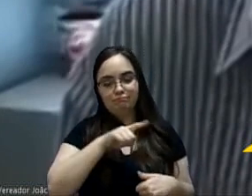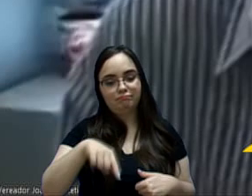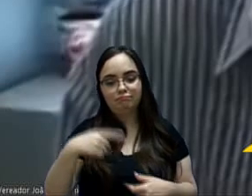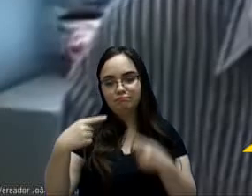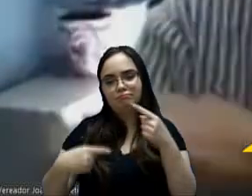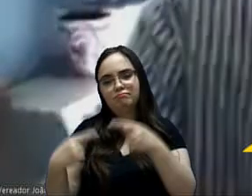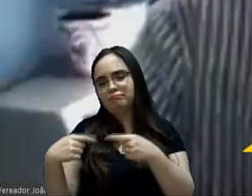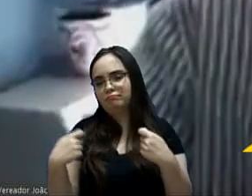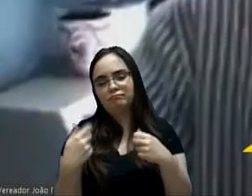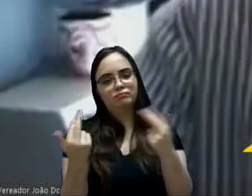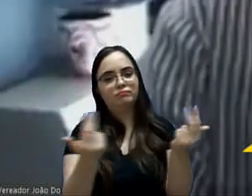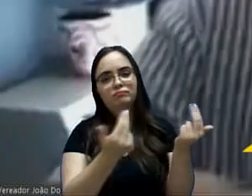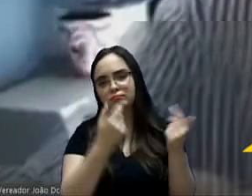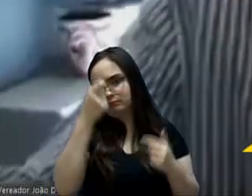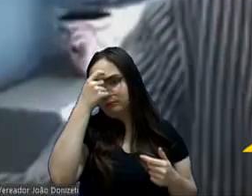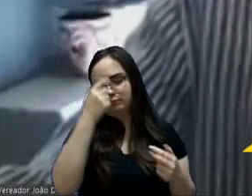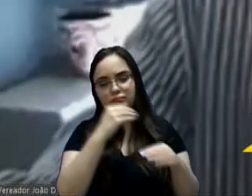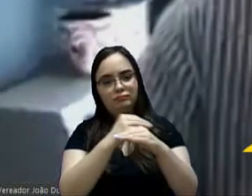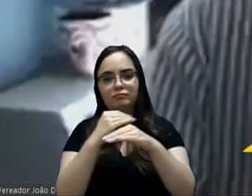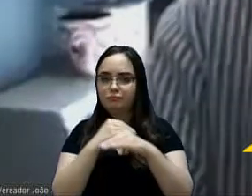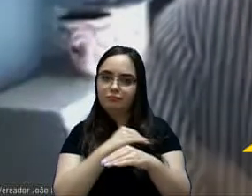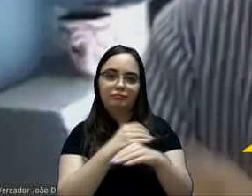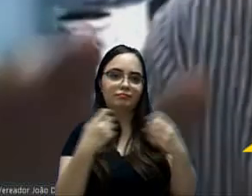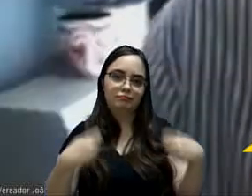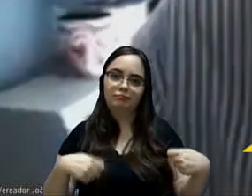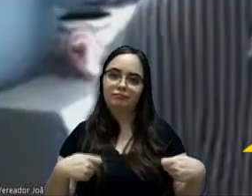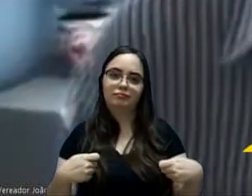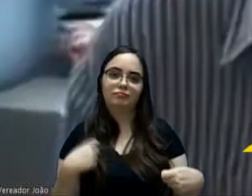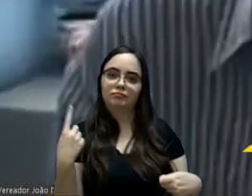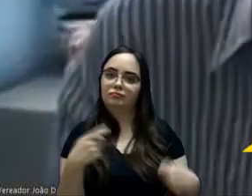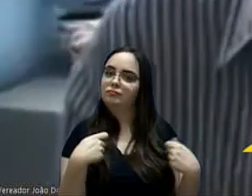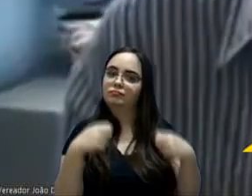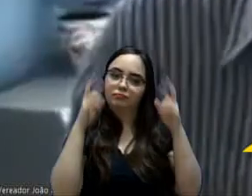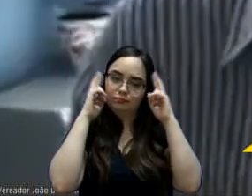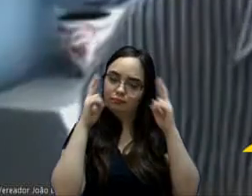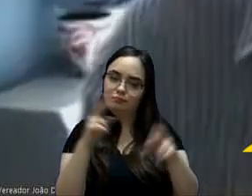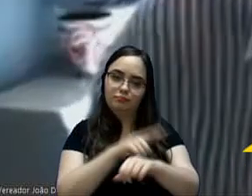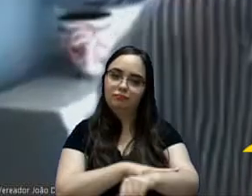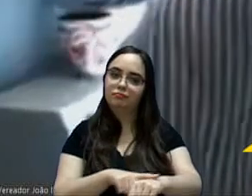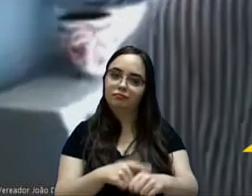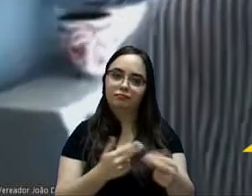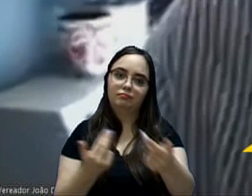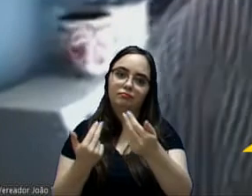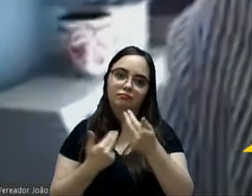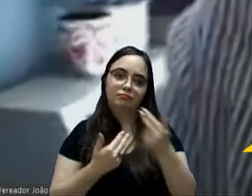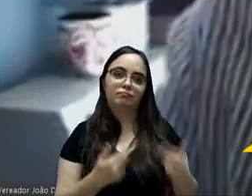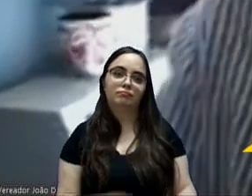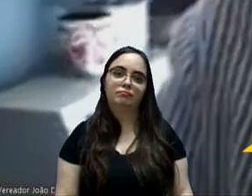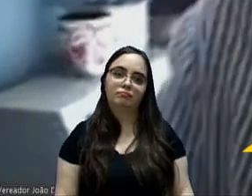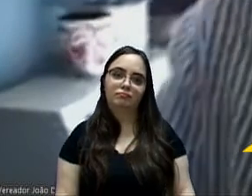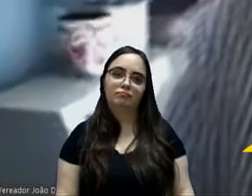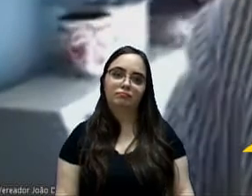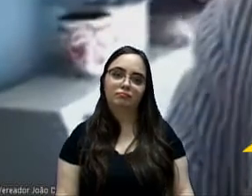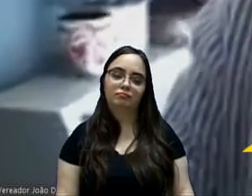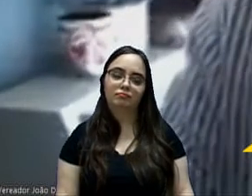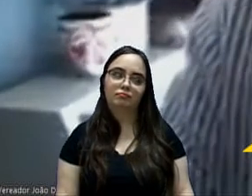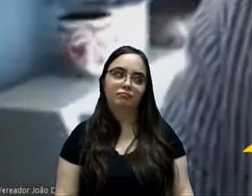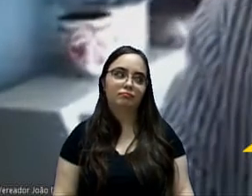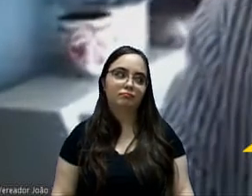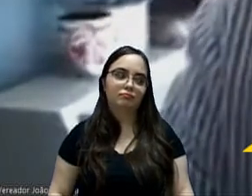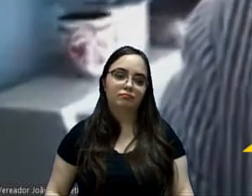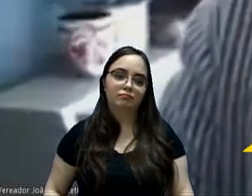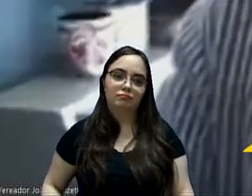nós somos todos iguais, temos o mesmo voto e merecemos ser respeitados, inclusive com relação ao nosso